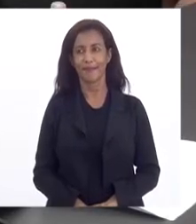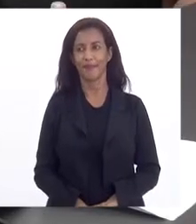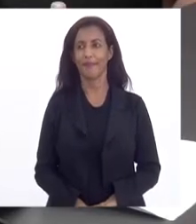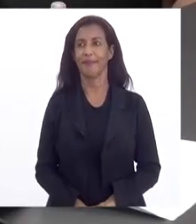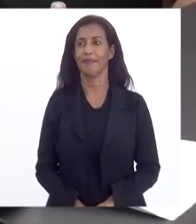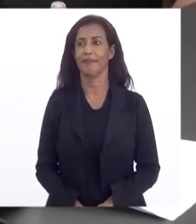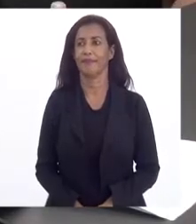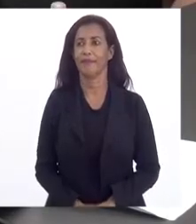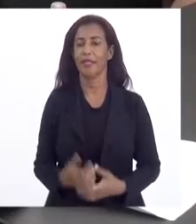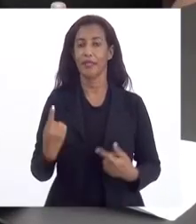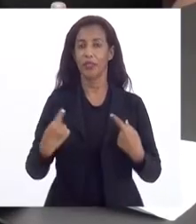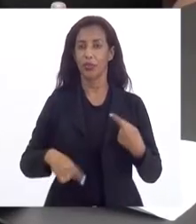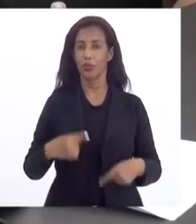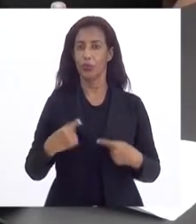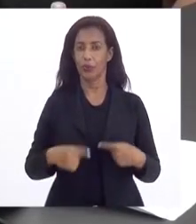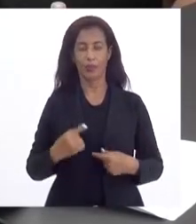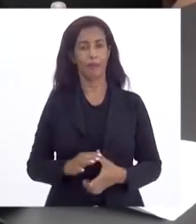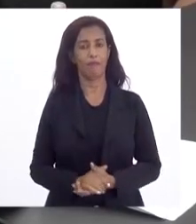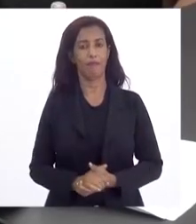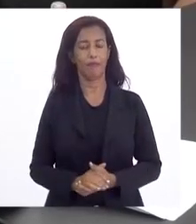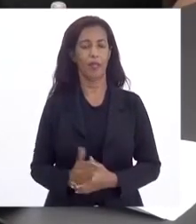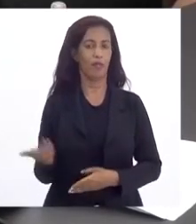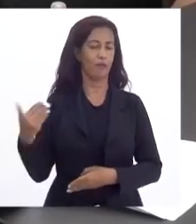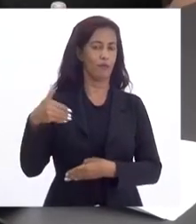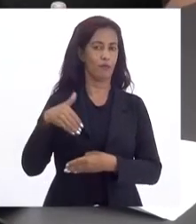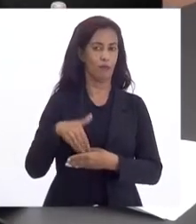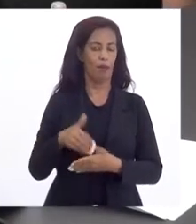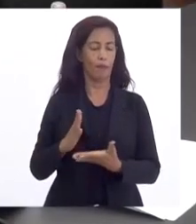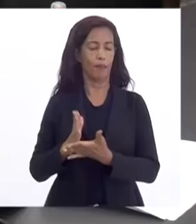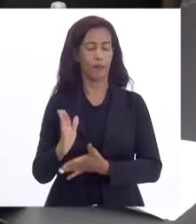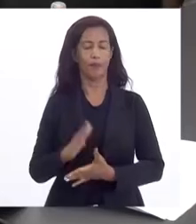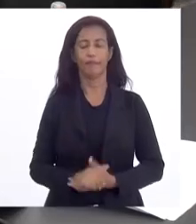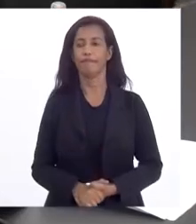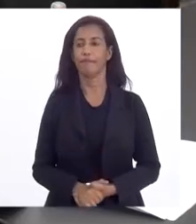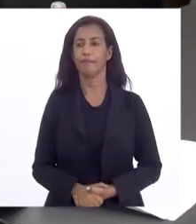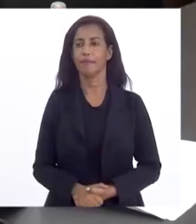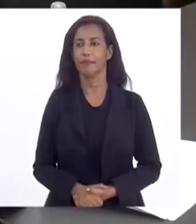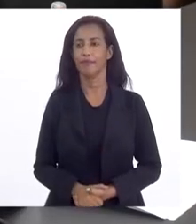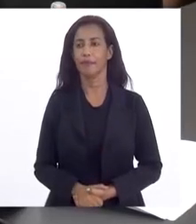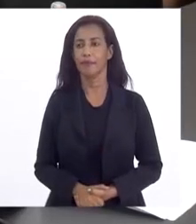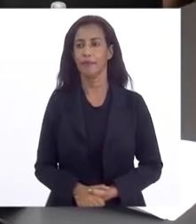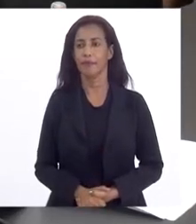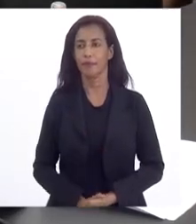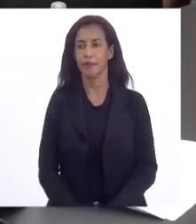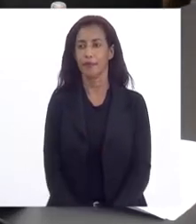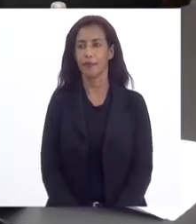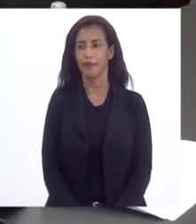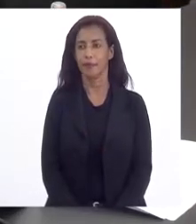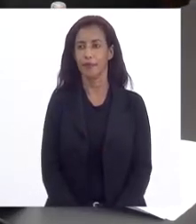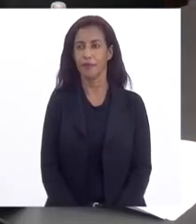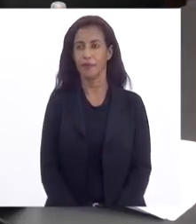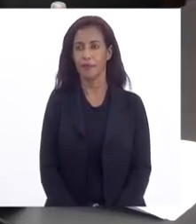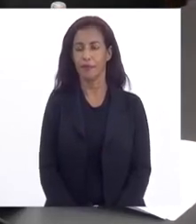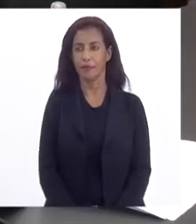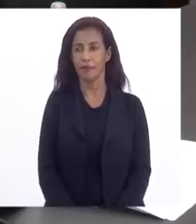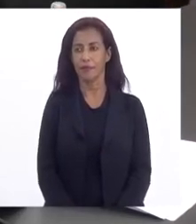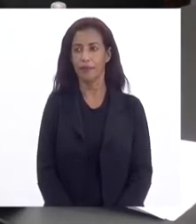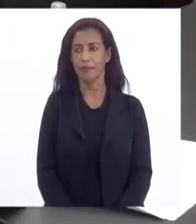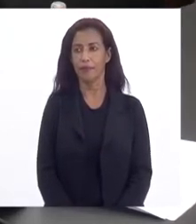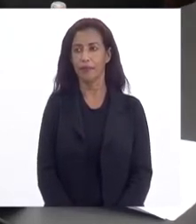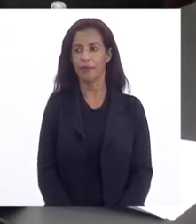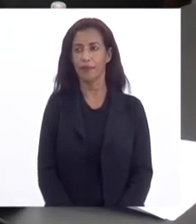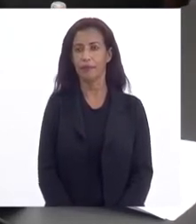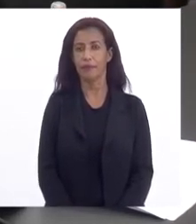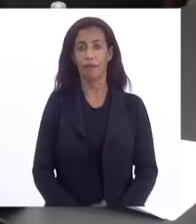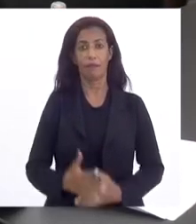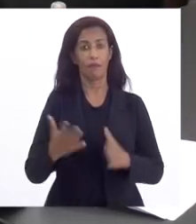Então, em discussão, em votação, aprovado. Senhoras e senhores, é uma questão